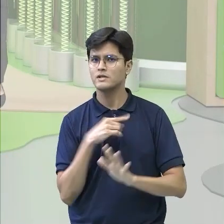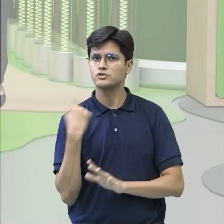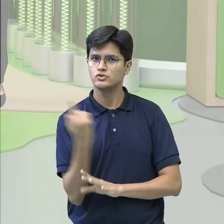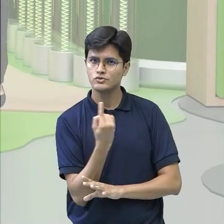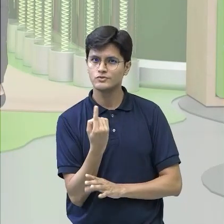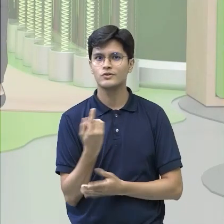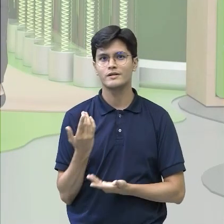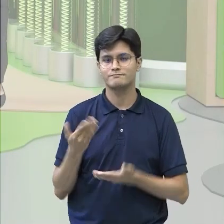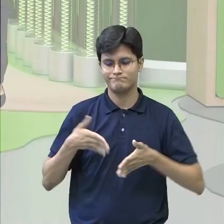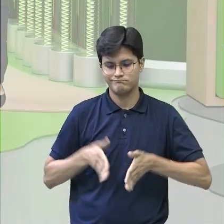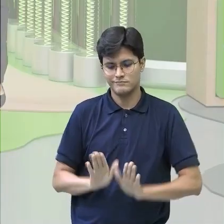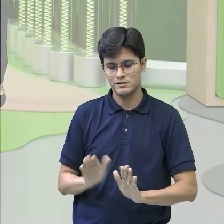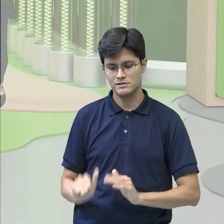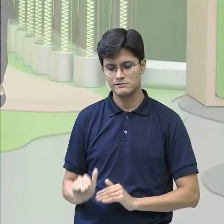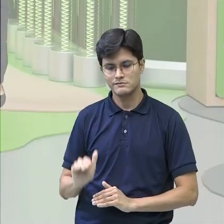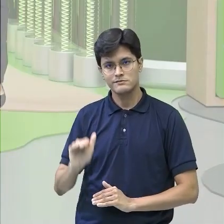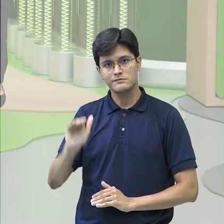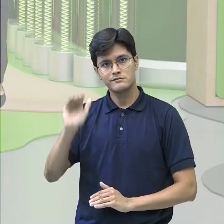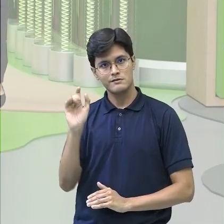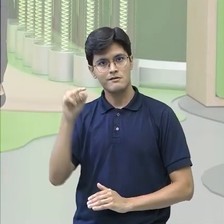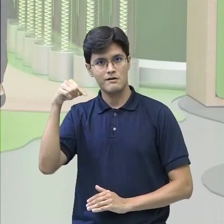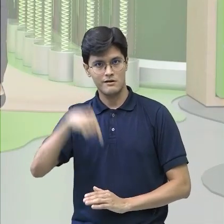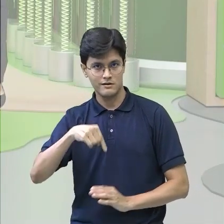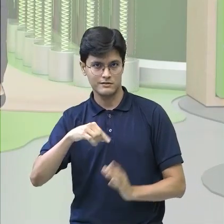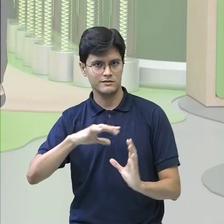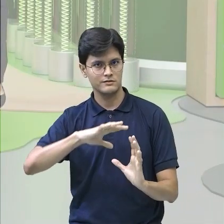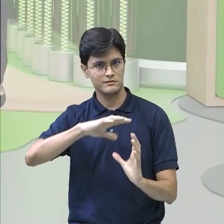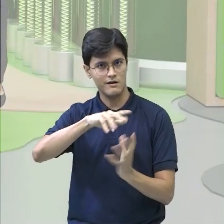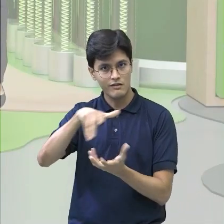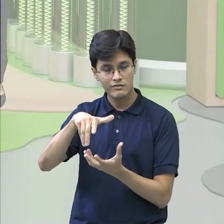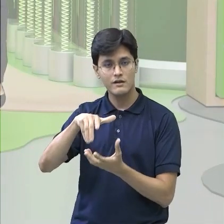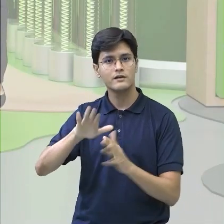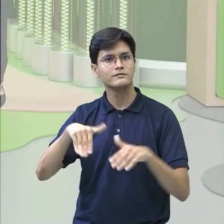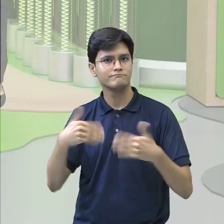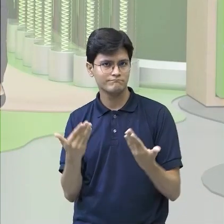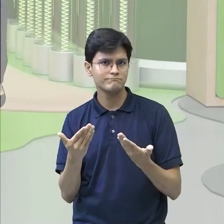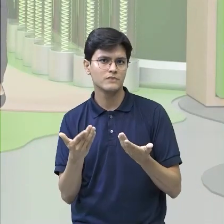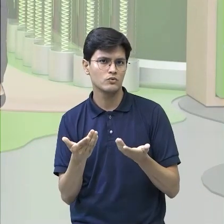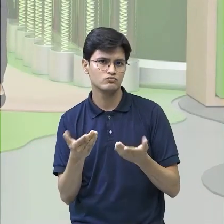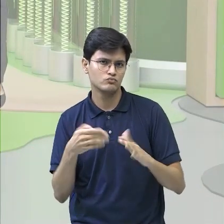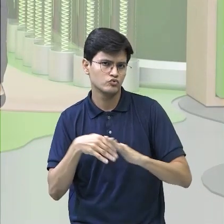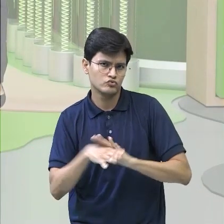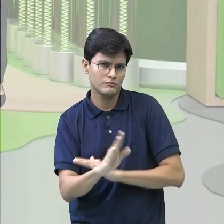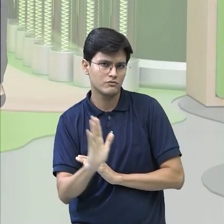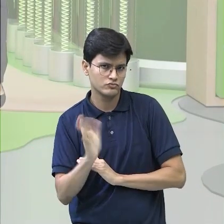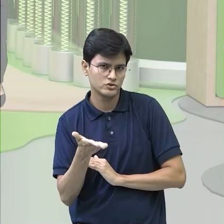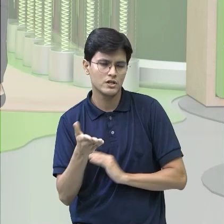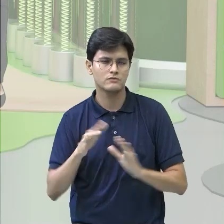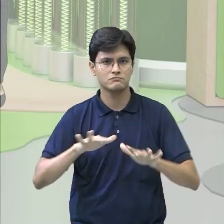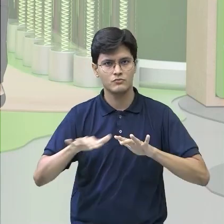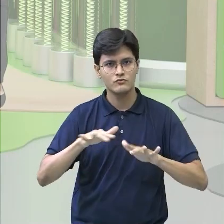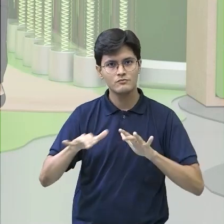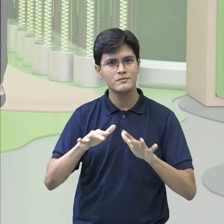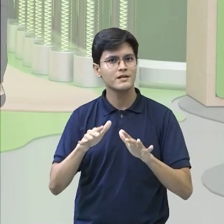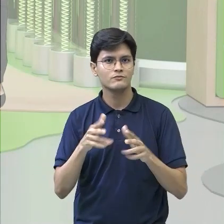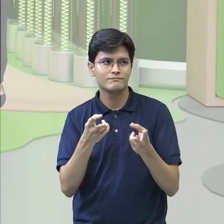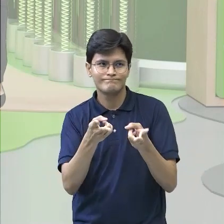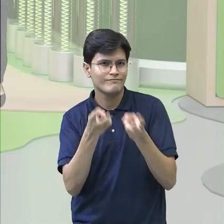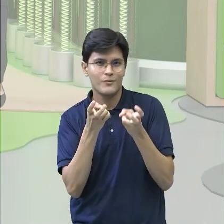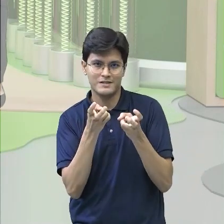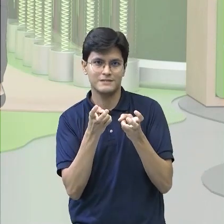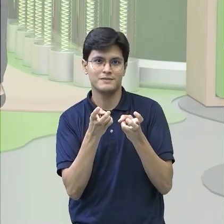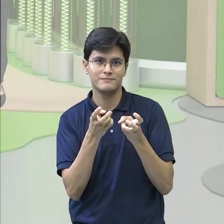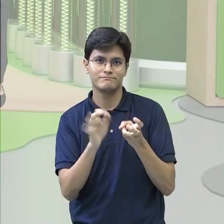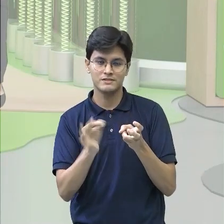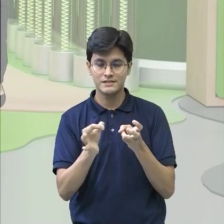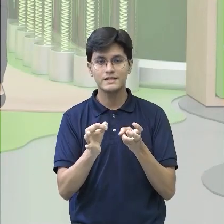nascemos, então o nosso próprio organismo também já está habituado a isso, né? E o que nos prende a ele, como a gente já sabe, é a